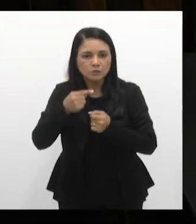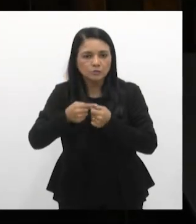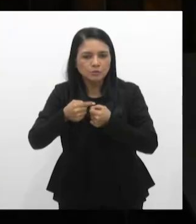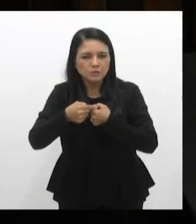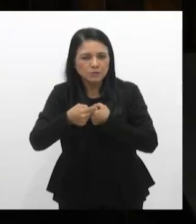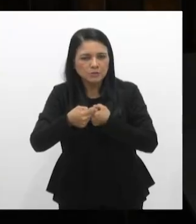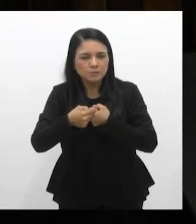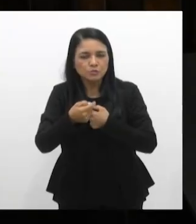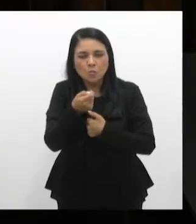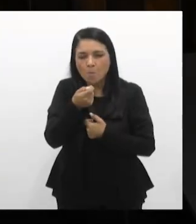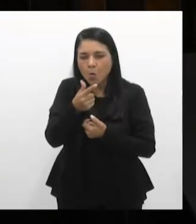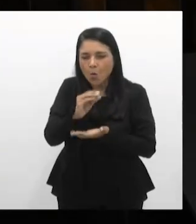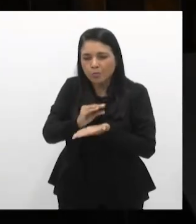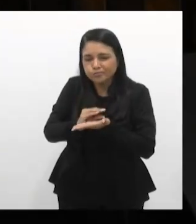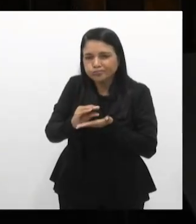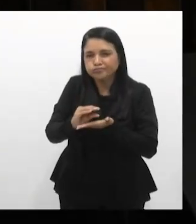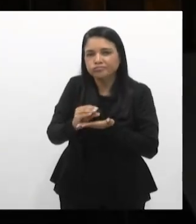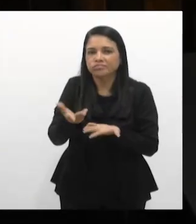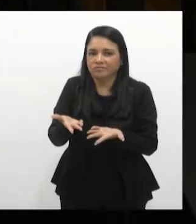municípios que têm pouco recurso,